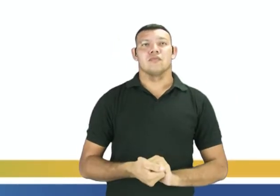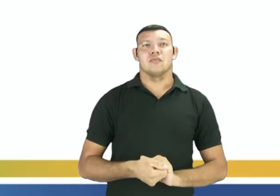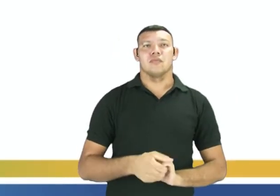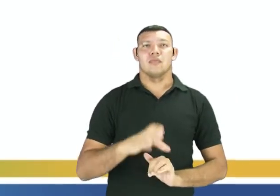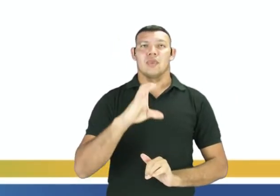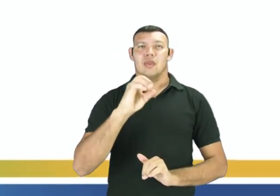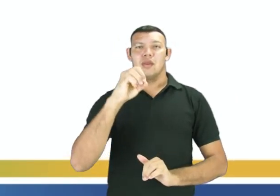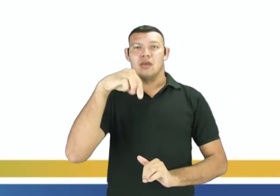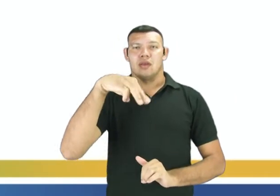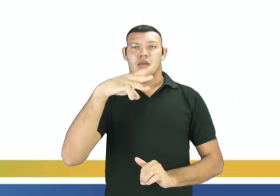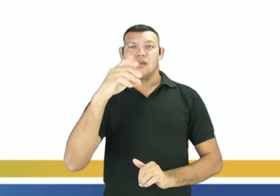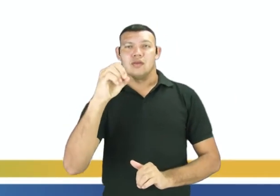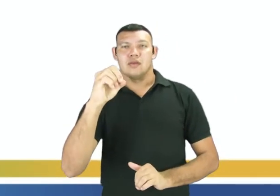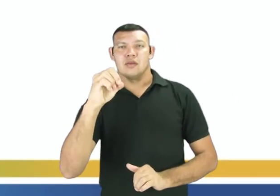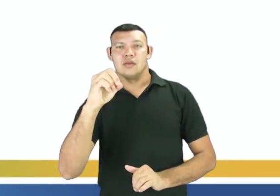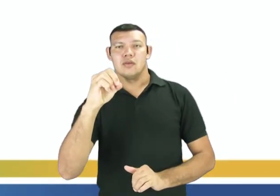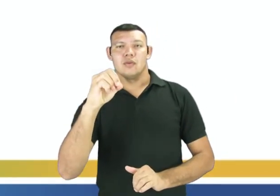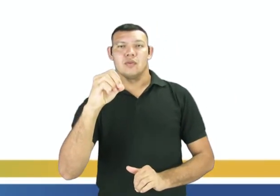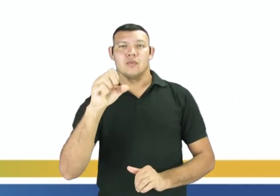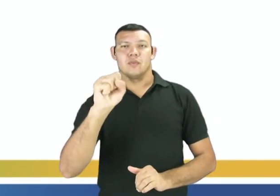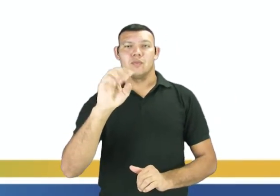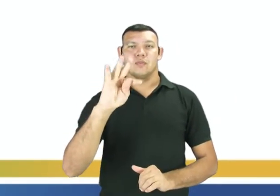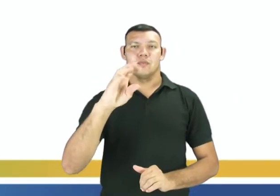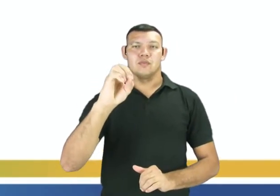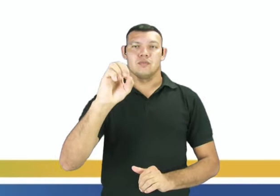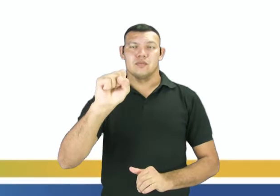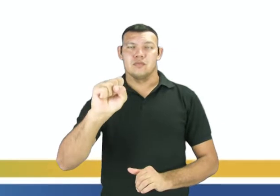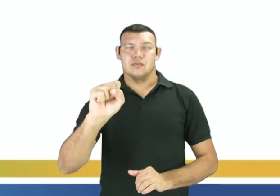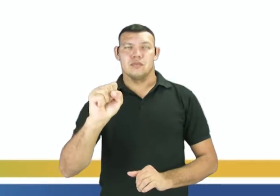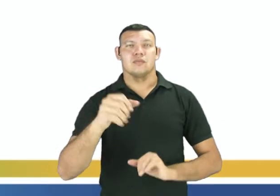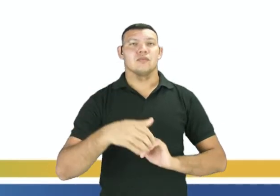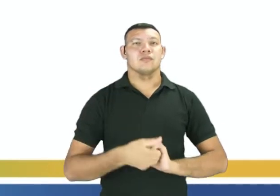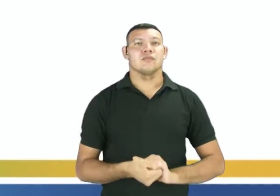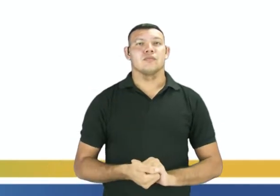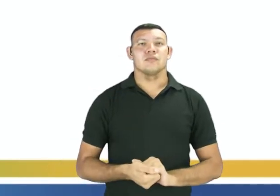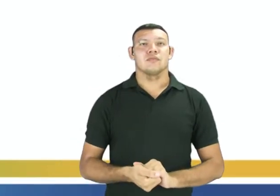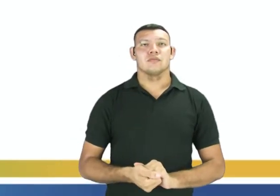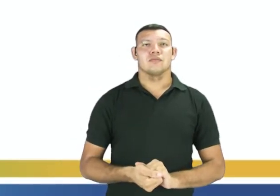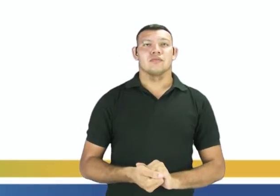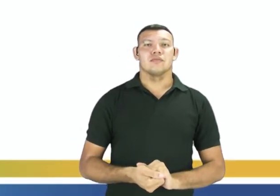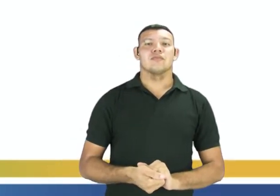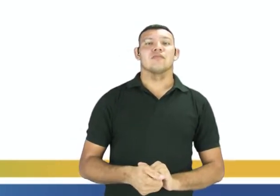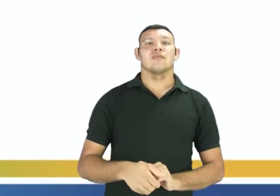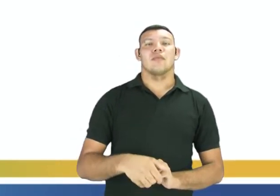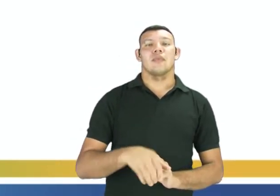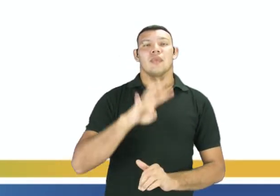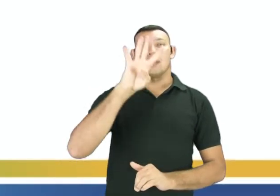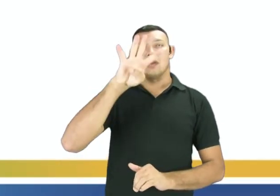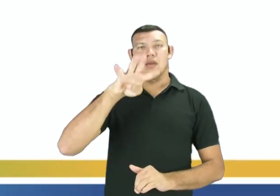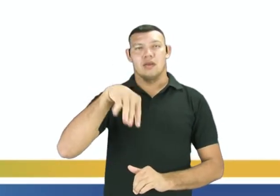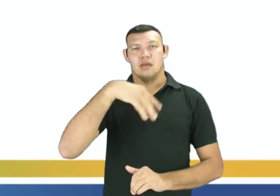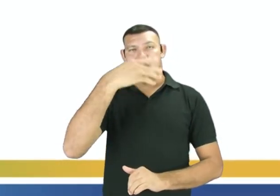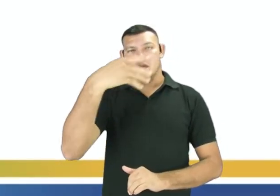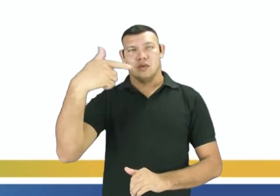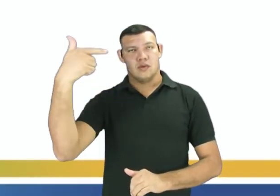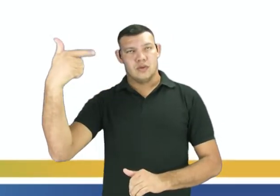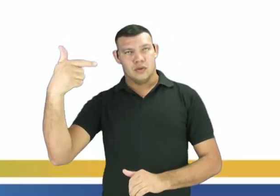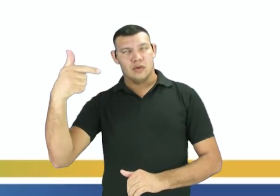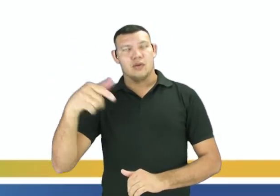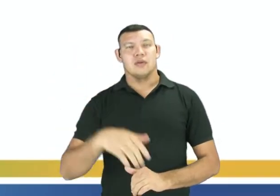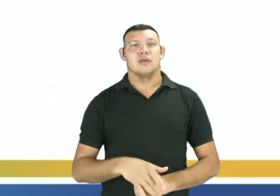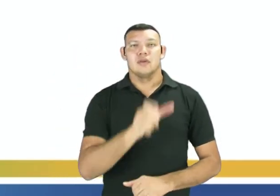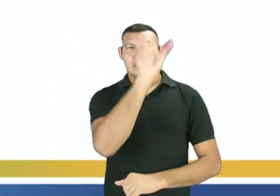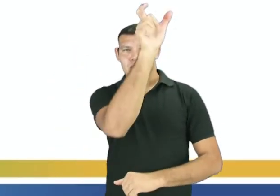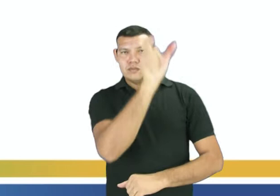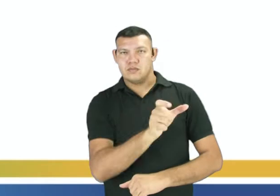diferenciação. Os compostos orgânicos, gente, são esses aqui. O álcool, o fenol, o éter, o éster, amina,